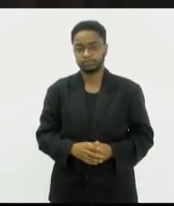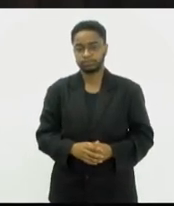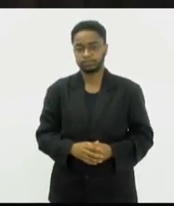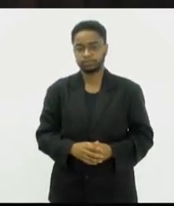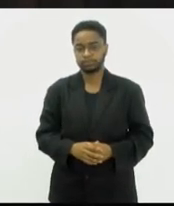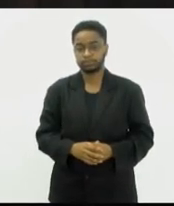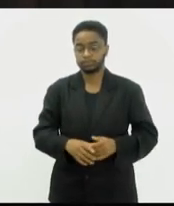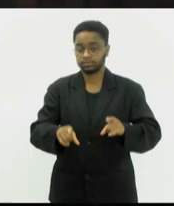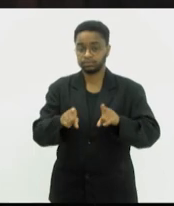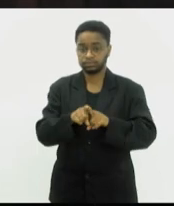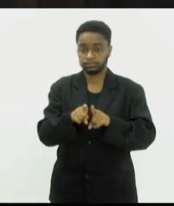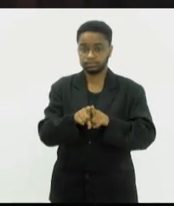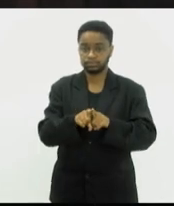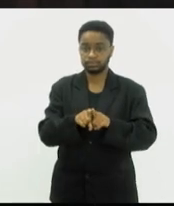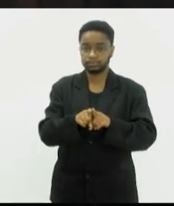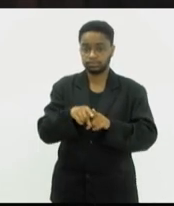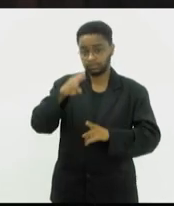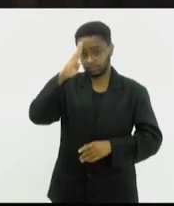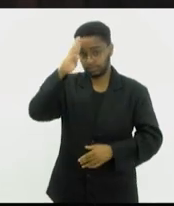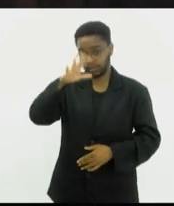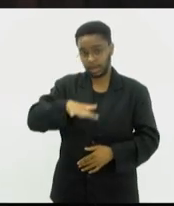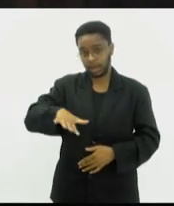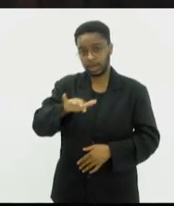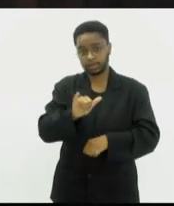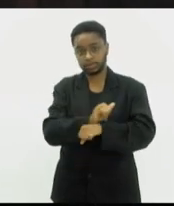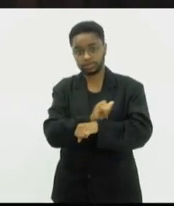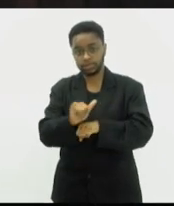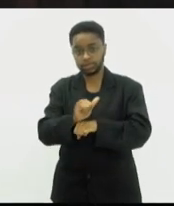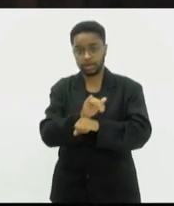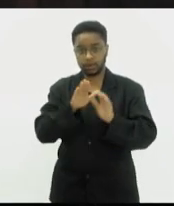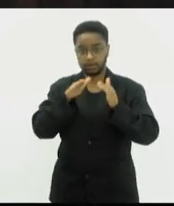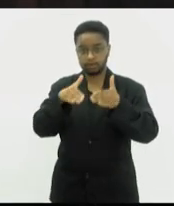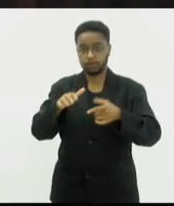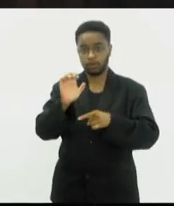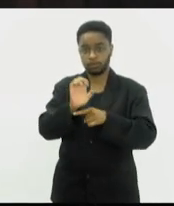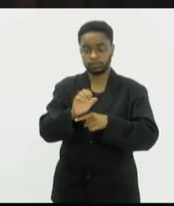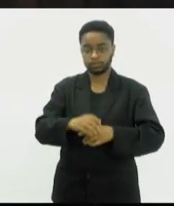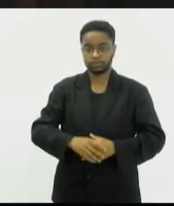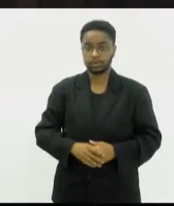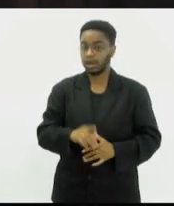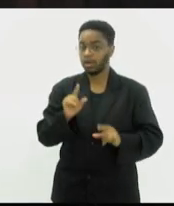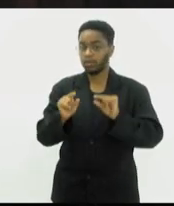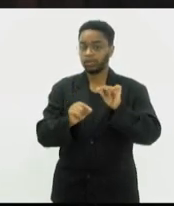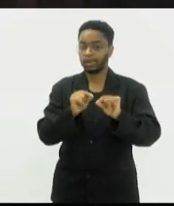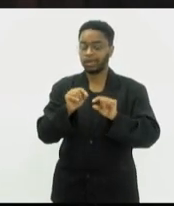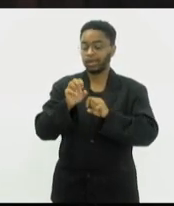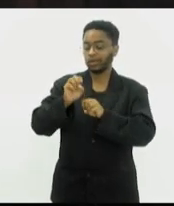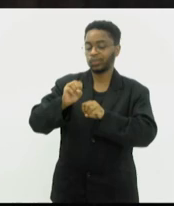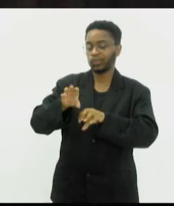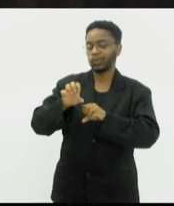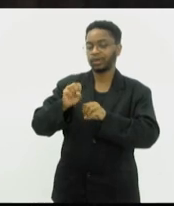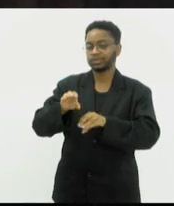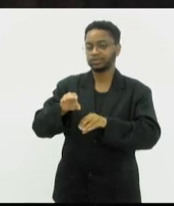inclusive nas que elas são mais estratégicas para o Estado, que é